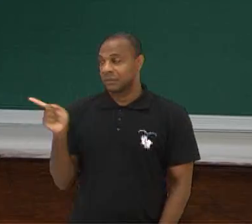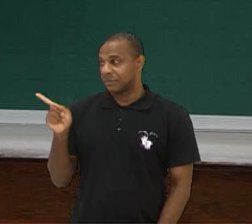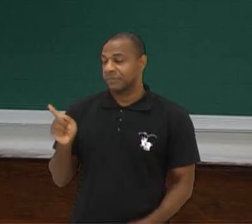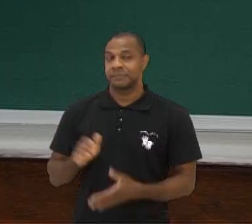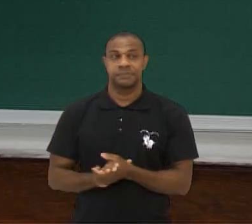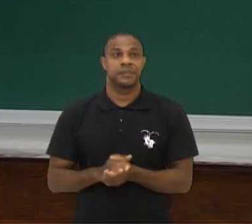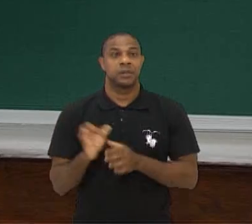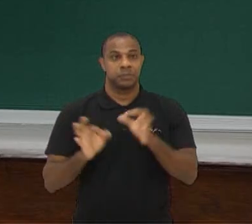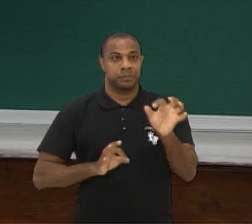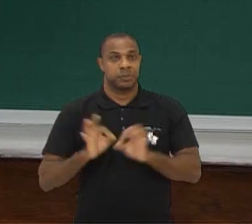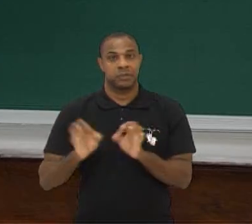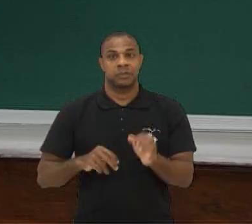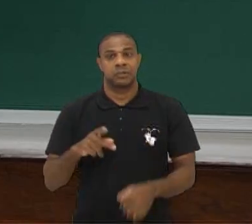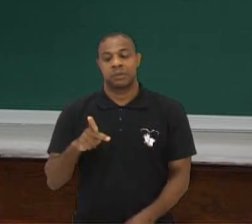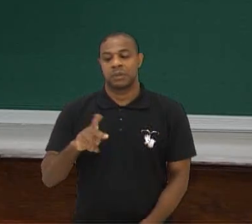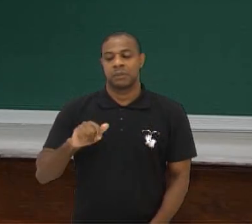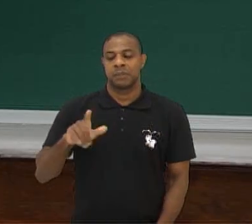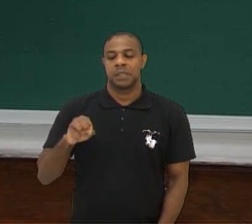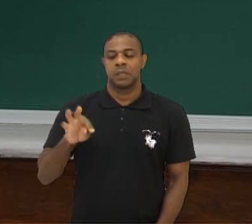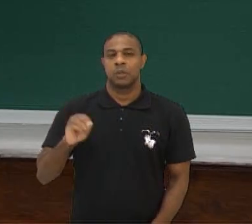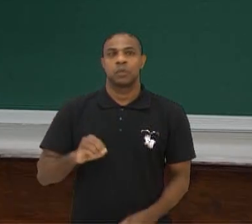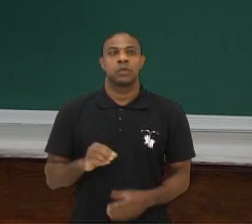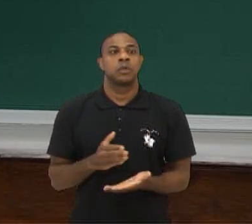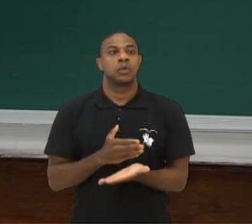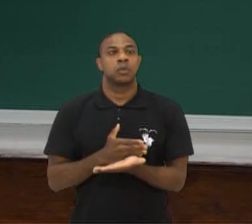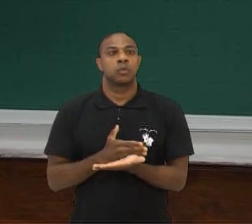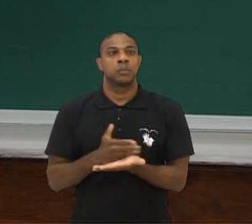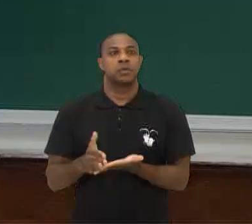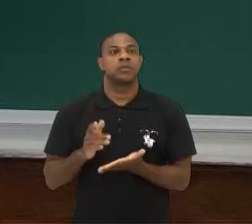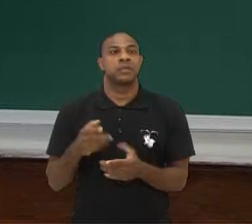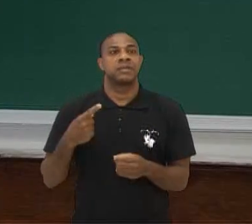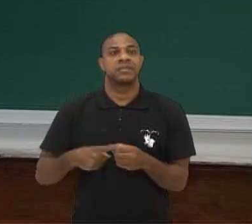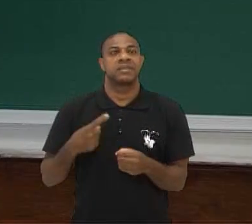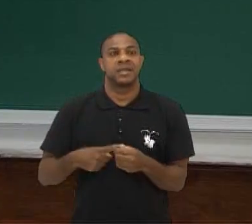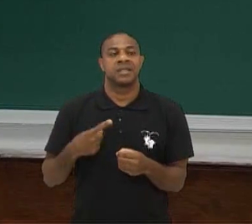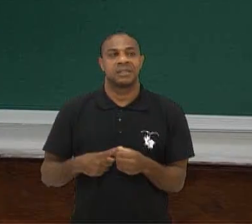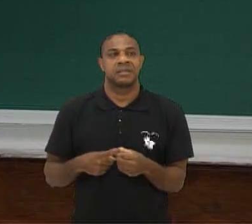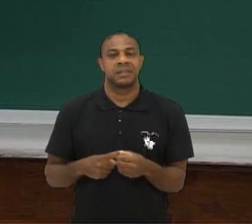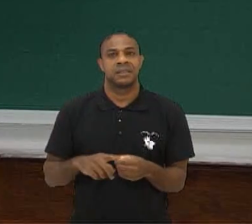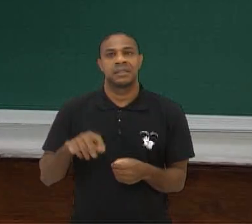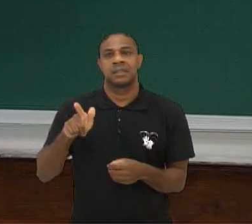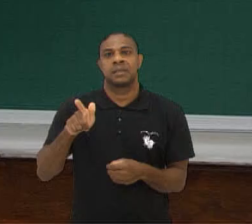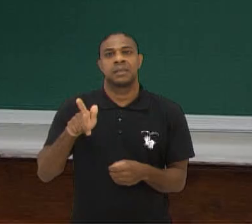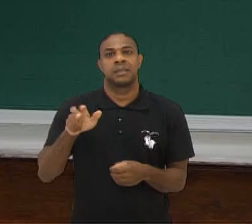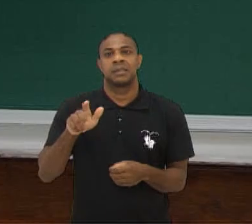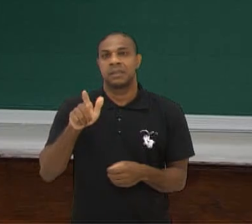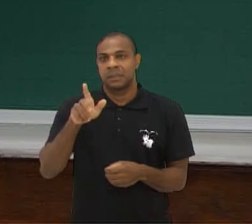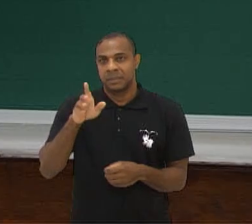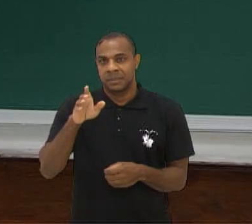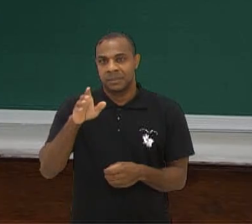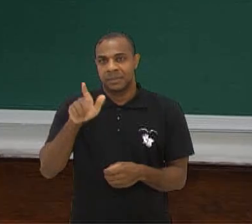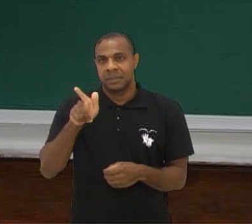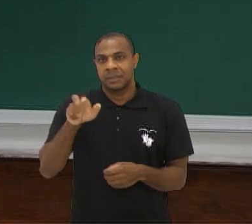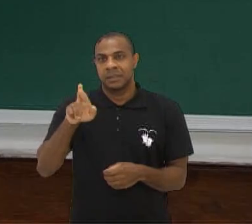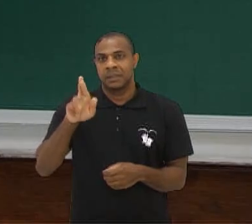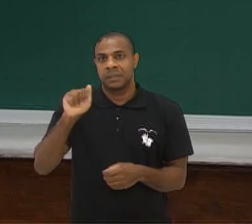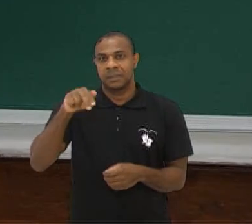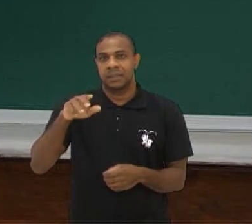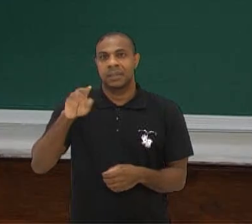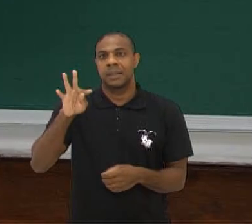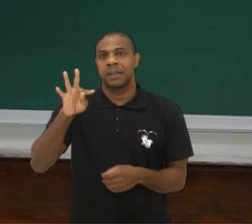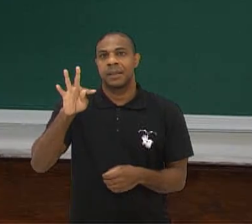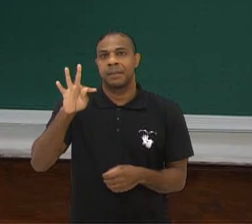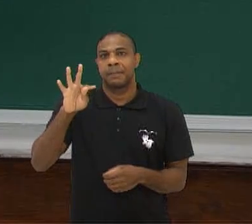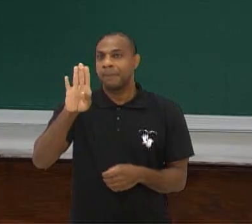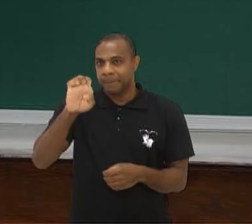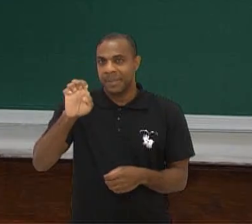um projeto piloto que foi iniciado lá na cidade da Grã-Bretanha. Né? Tá, então a gente tem aqui que